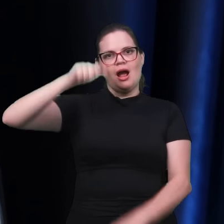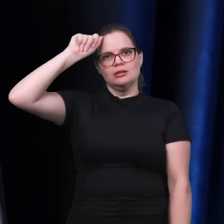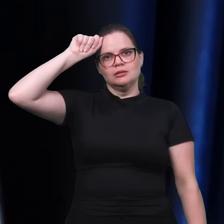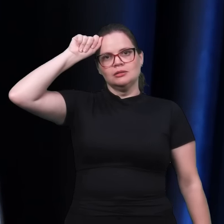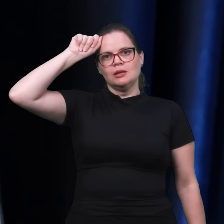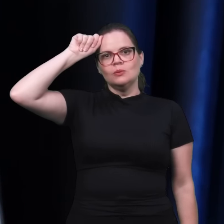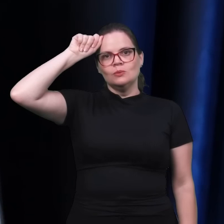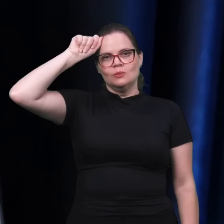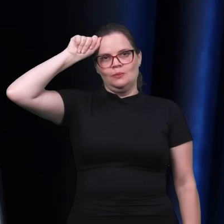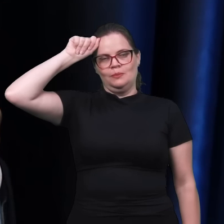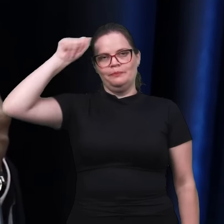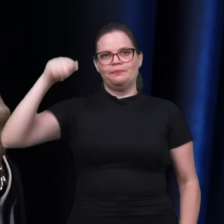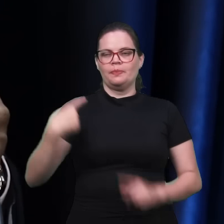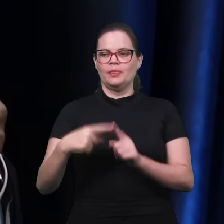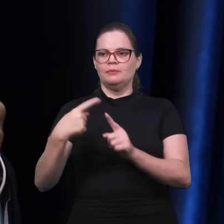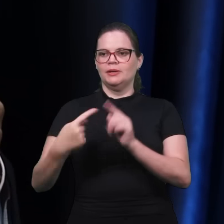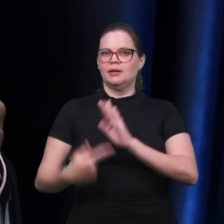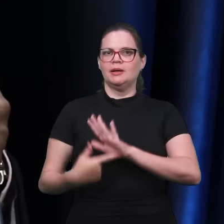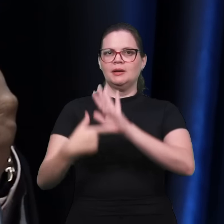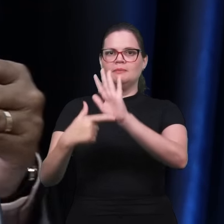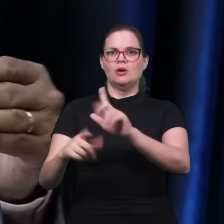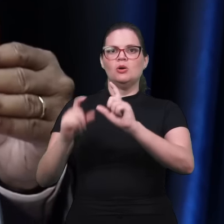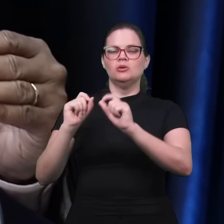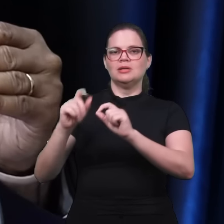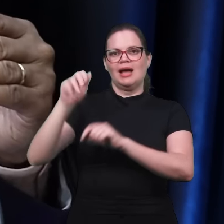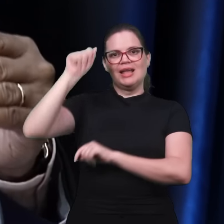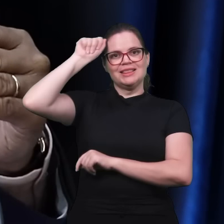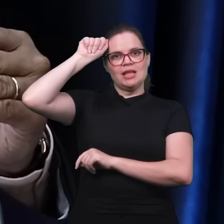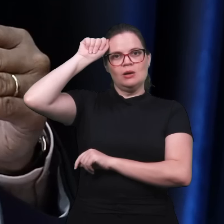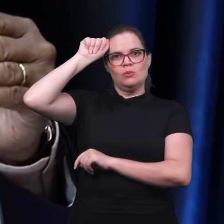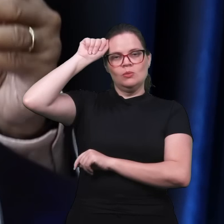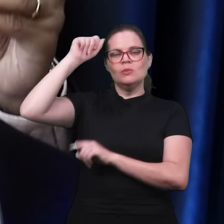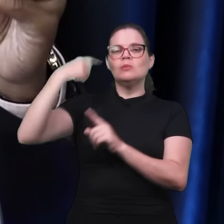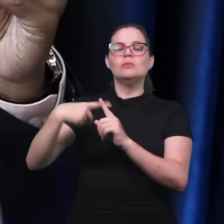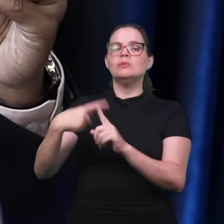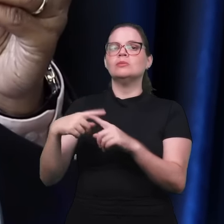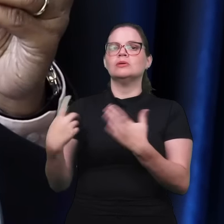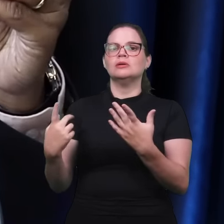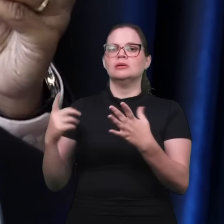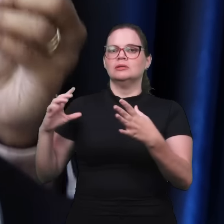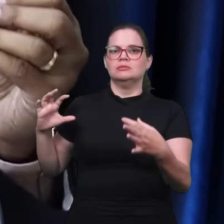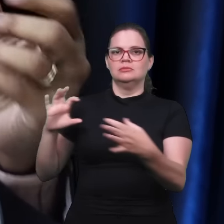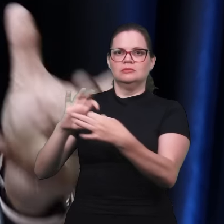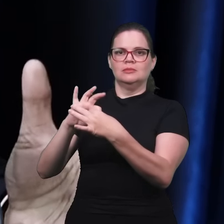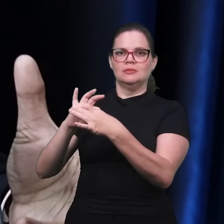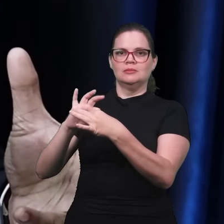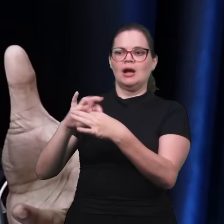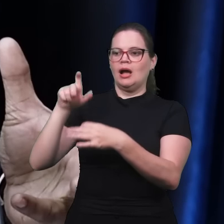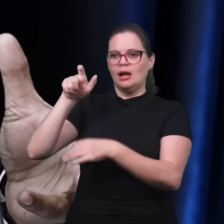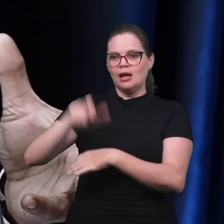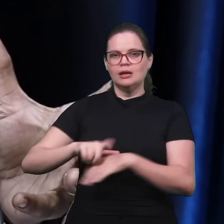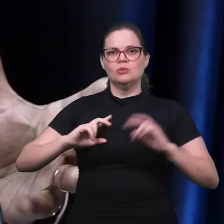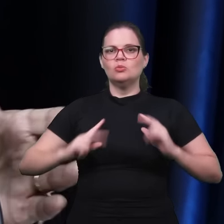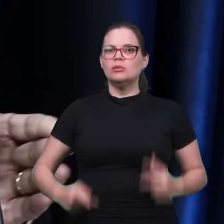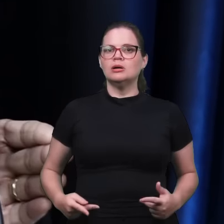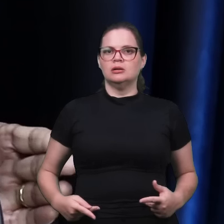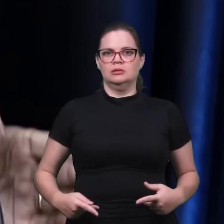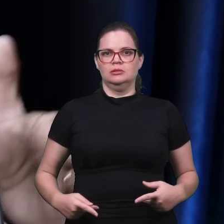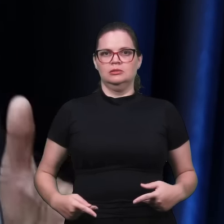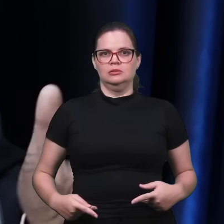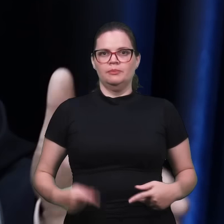fala da sua descendência, né, de Adão, justamente isso, vinculando, apresentando Jesus como homem,